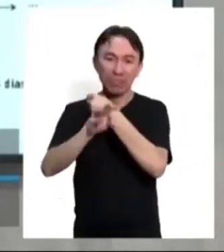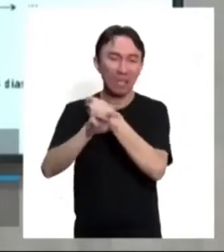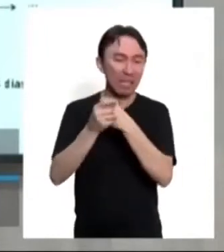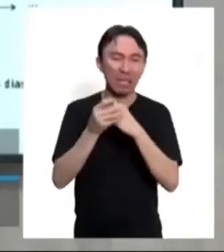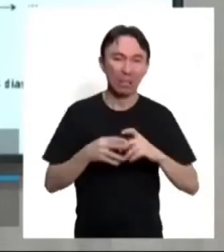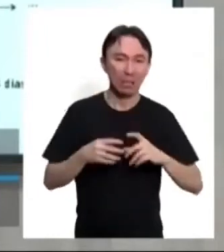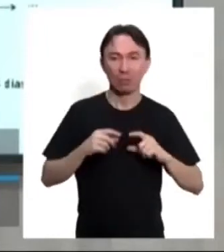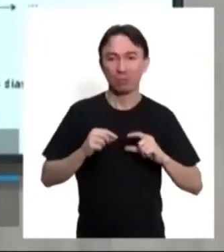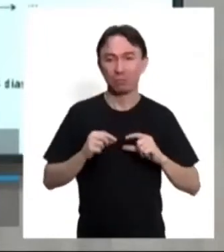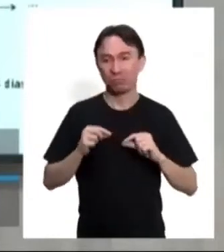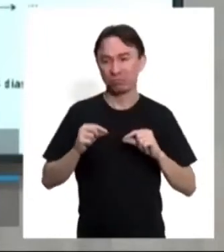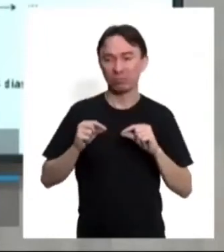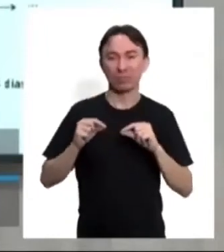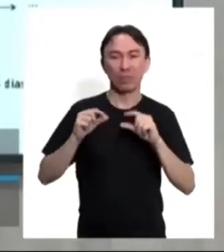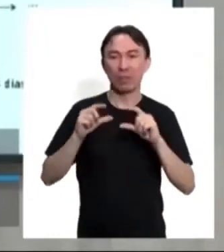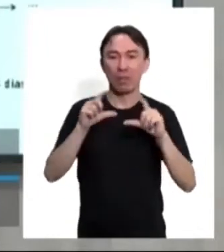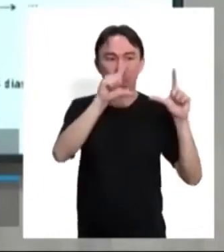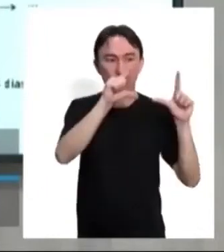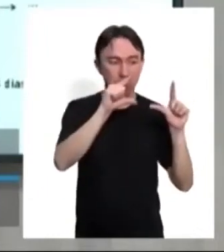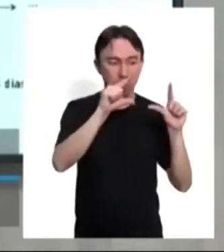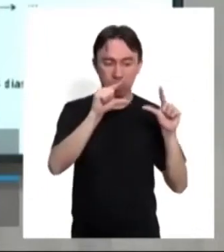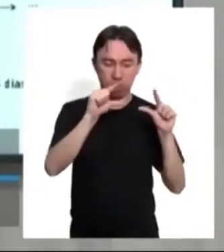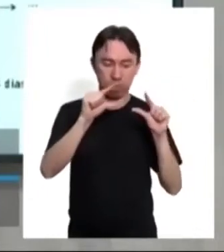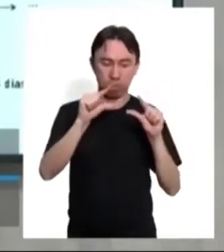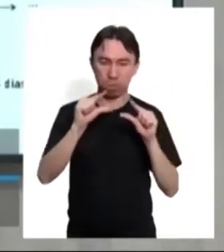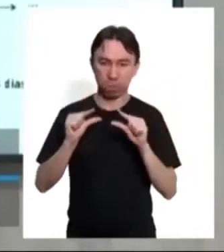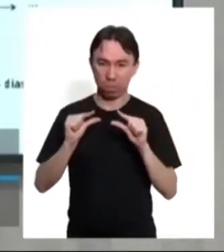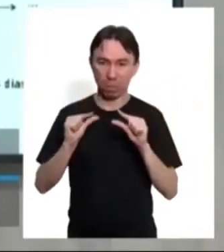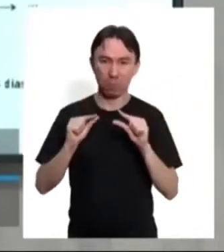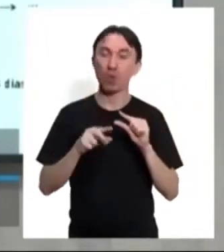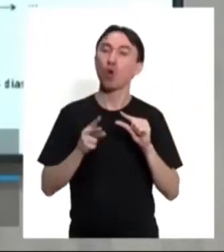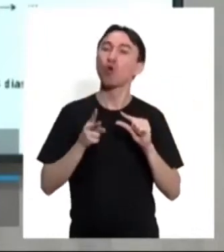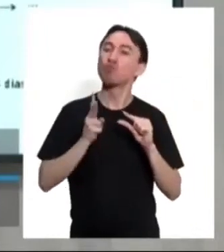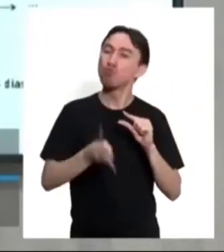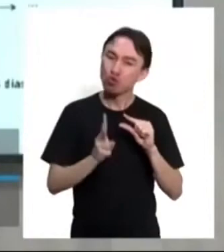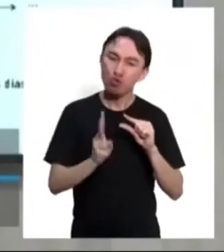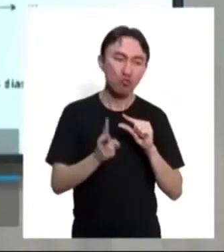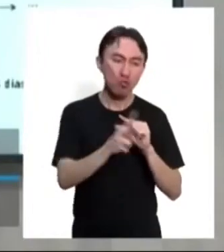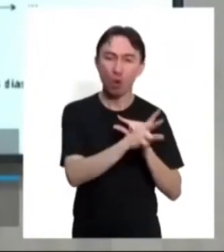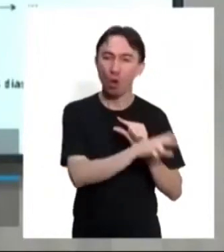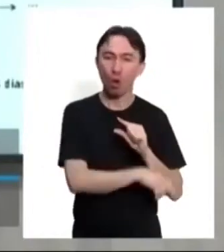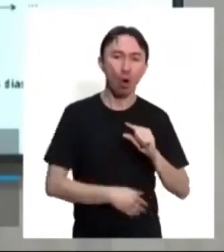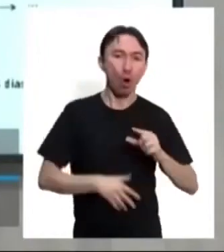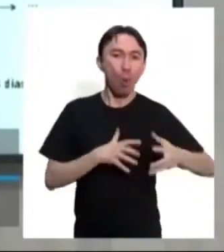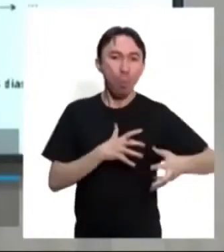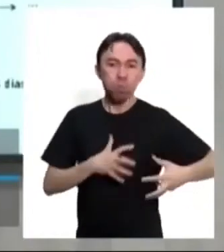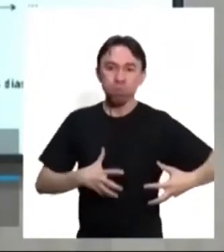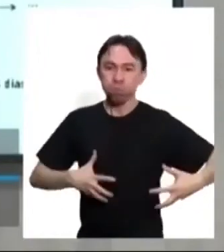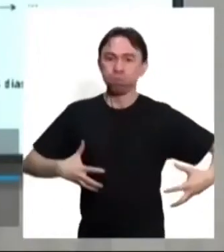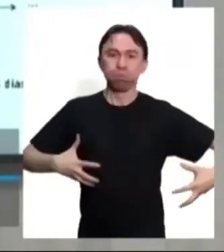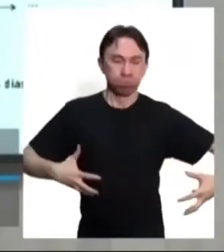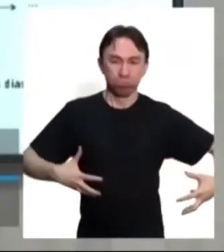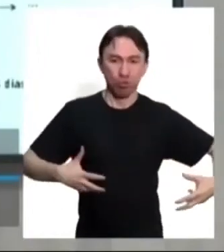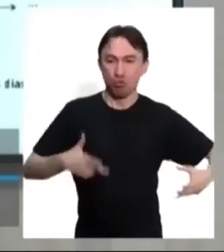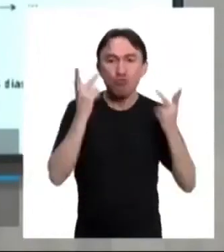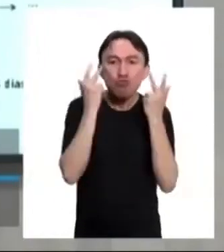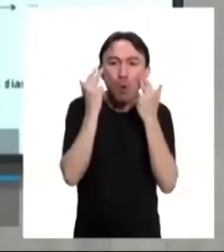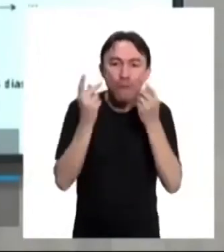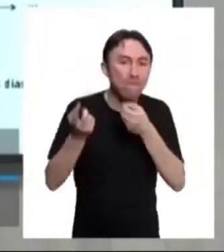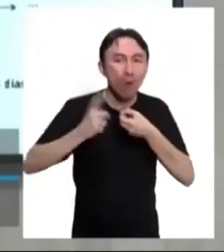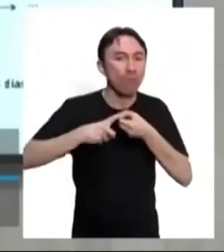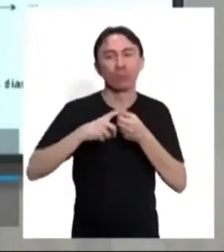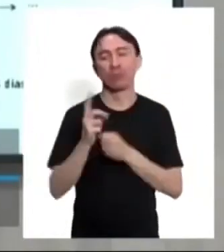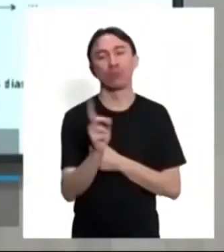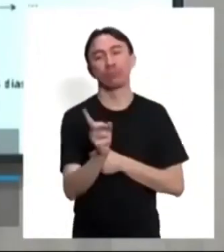anos e anos, mas ele continua sendo aquele material. Ele não vai voltar a ser normal. É o que aconteceu,